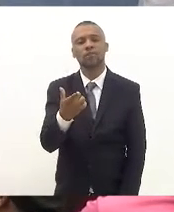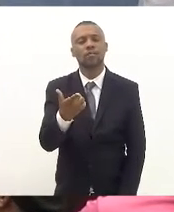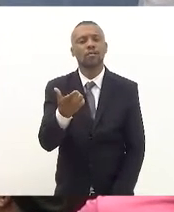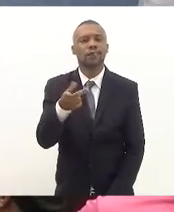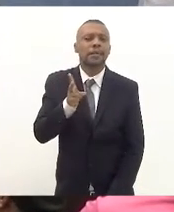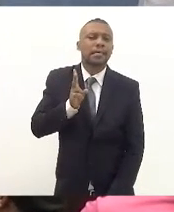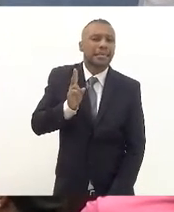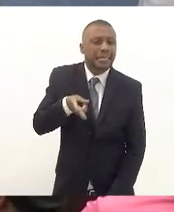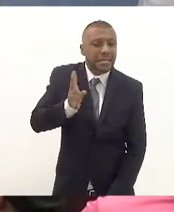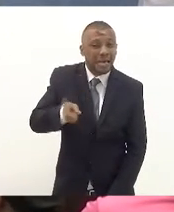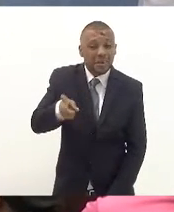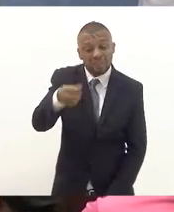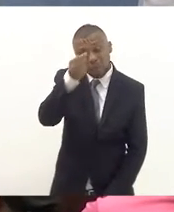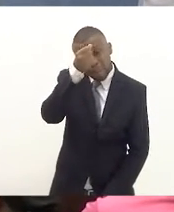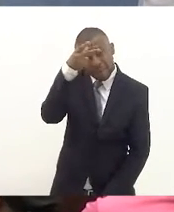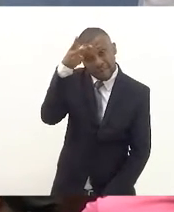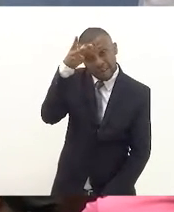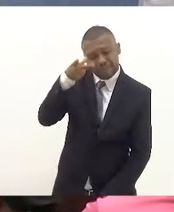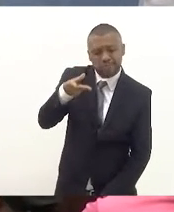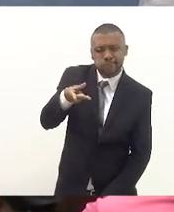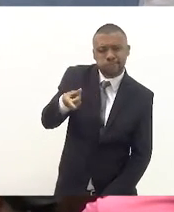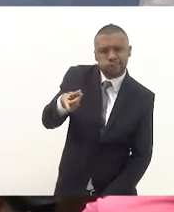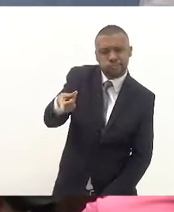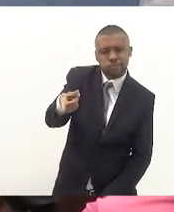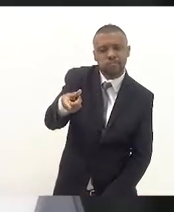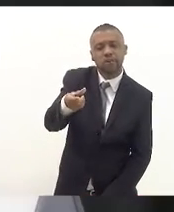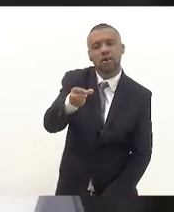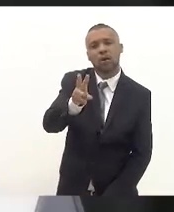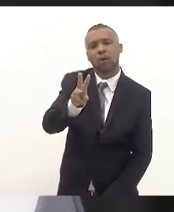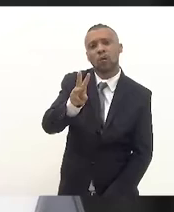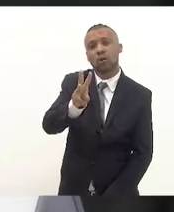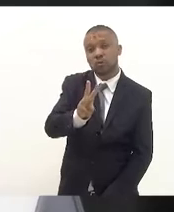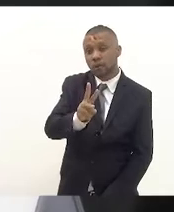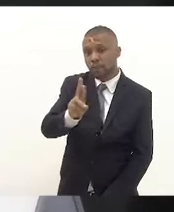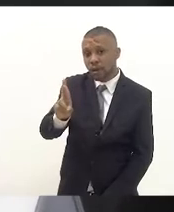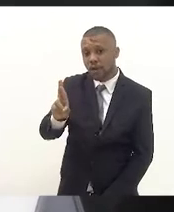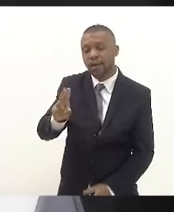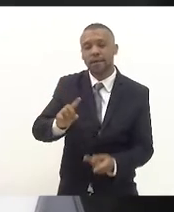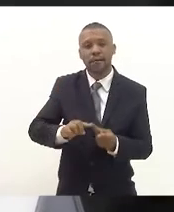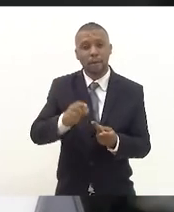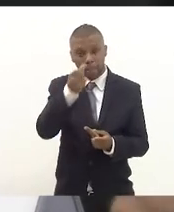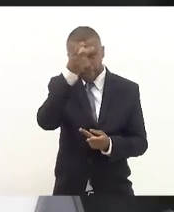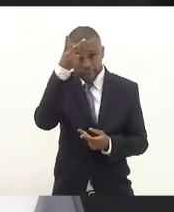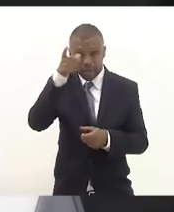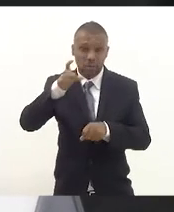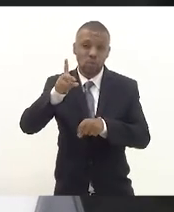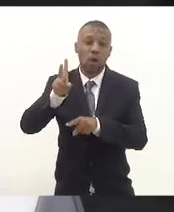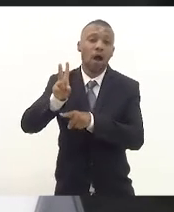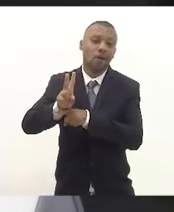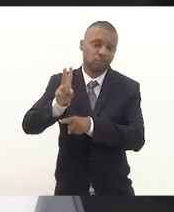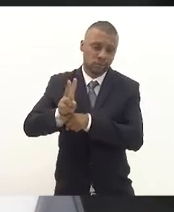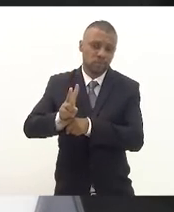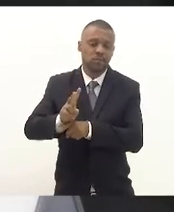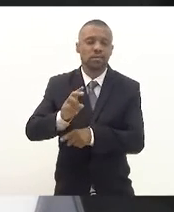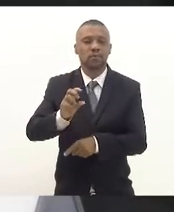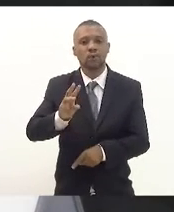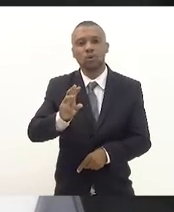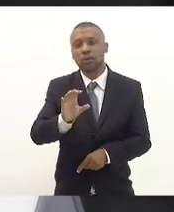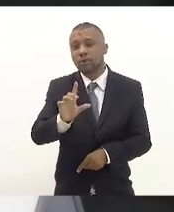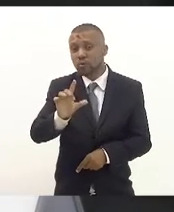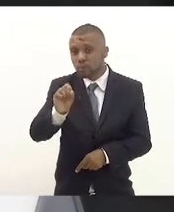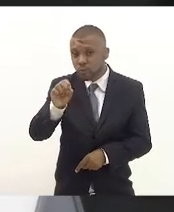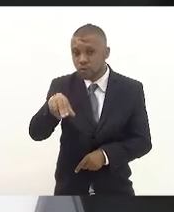Prefeito Washington Reis nosso prefeito Wilson Miguel é Celso Jacob